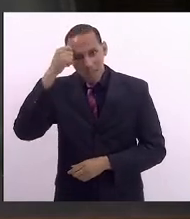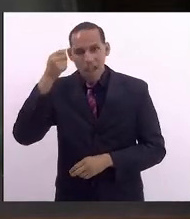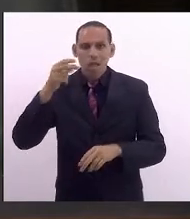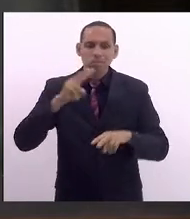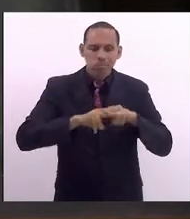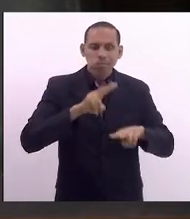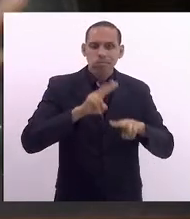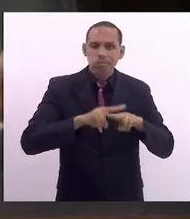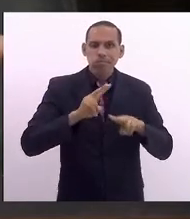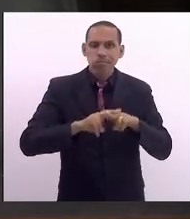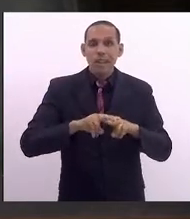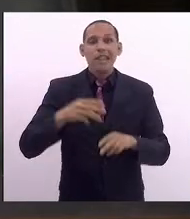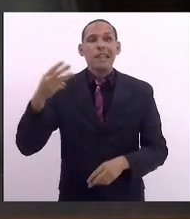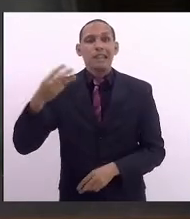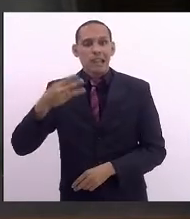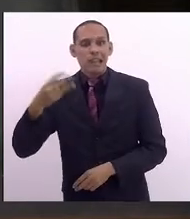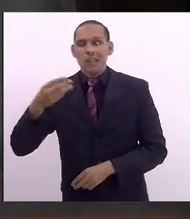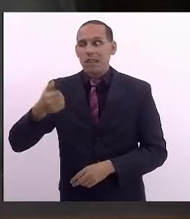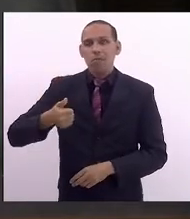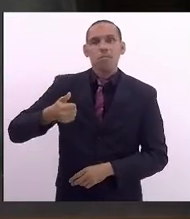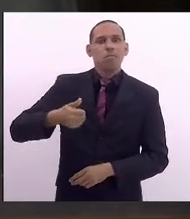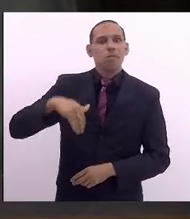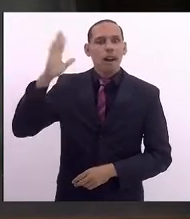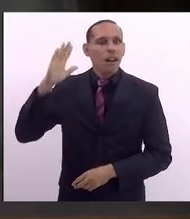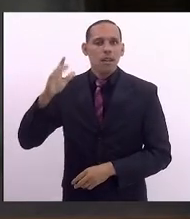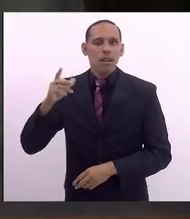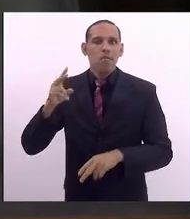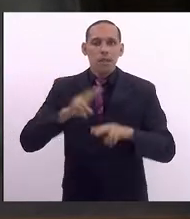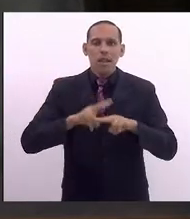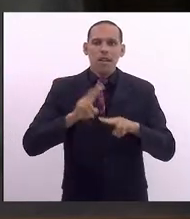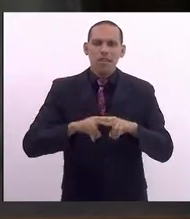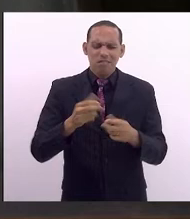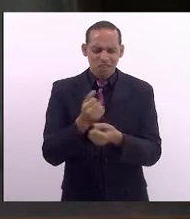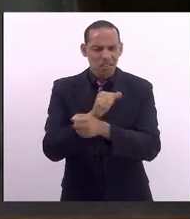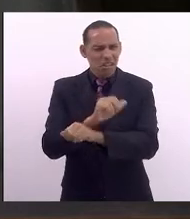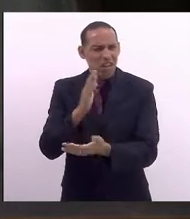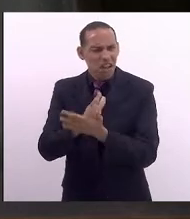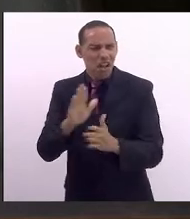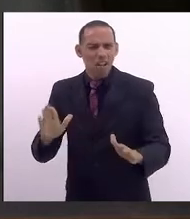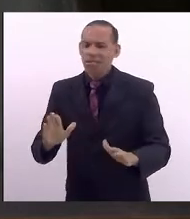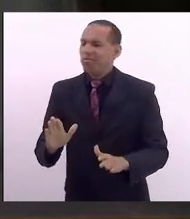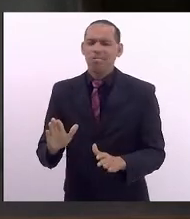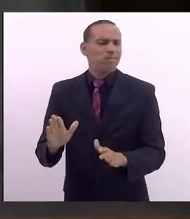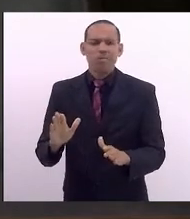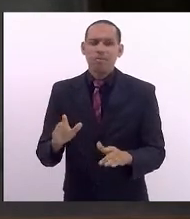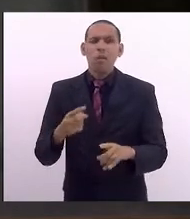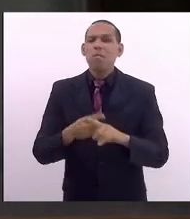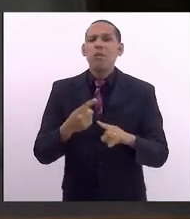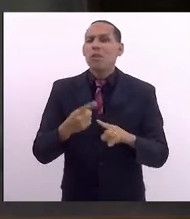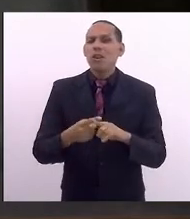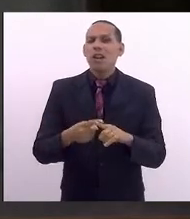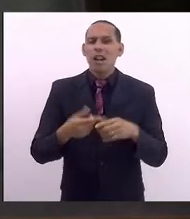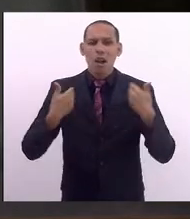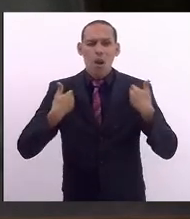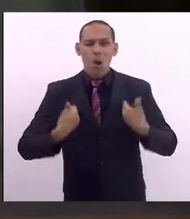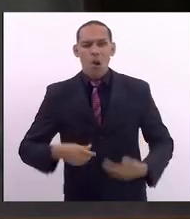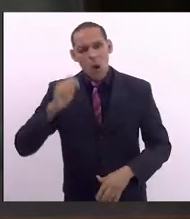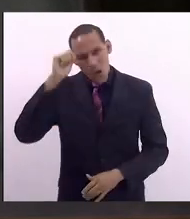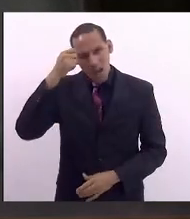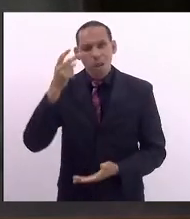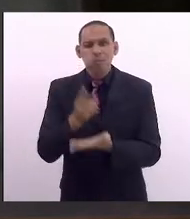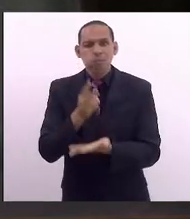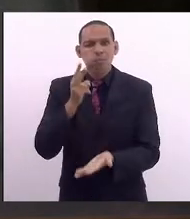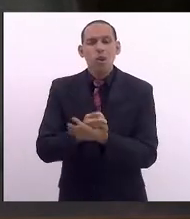pode falar que a abolição acabou, que a escravidão acabou, se a gente continua utilizando esses corpos negros como